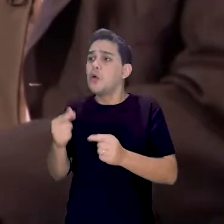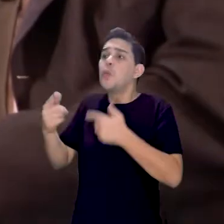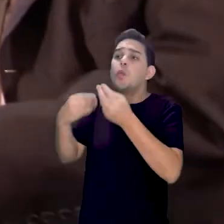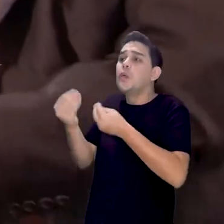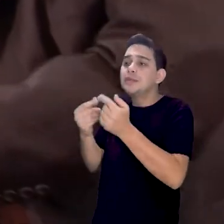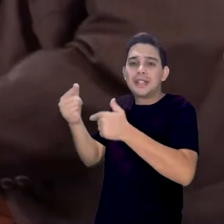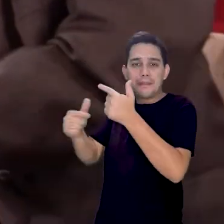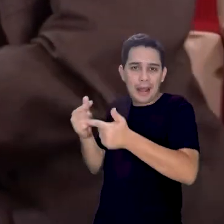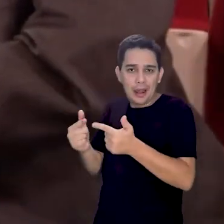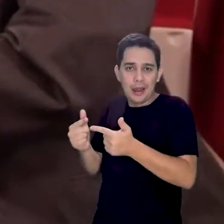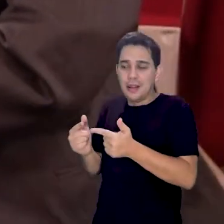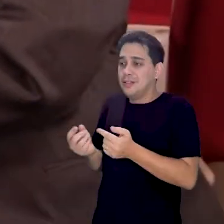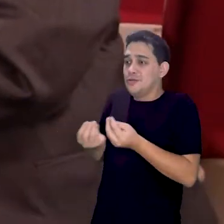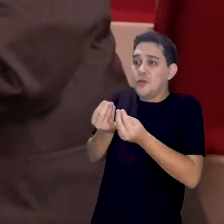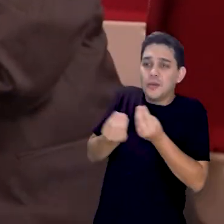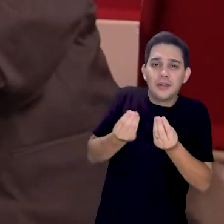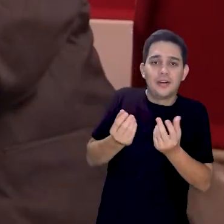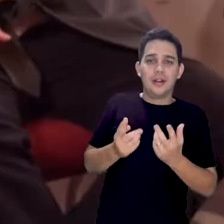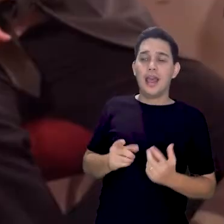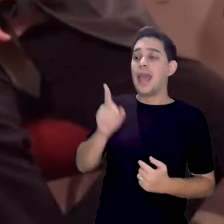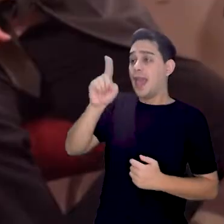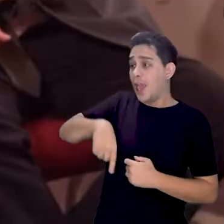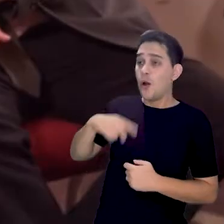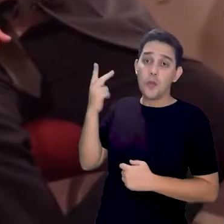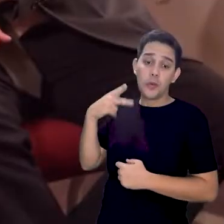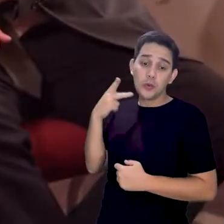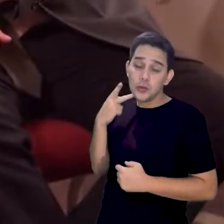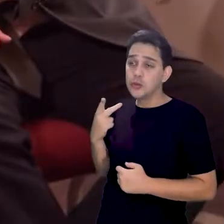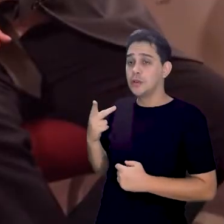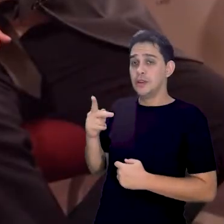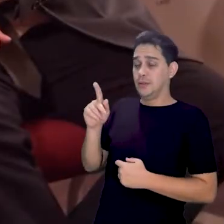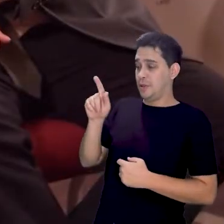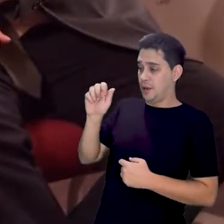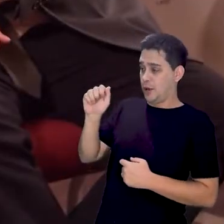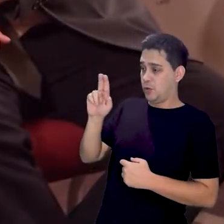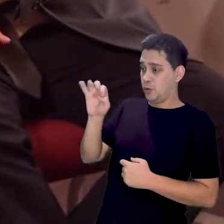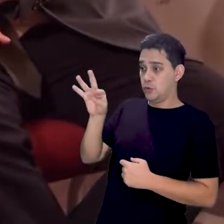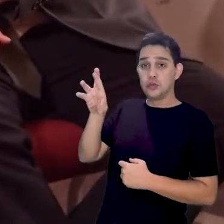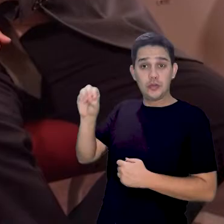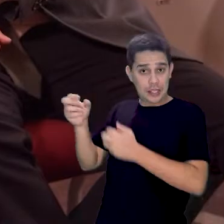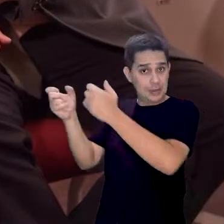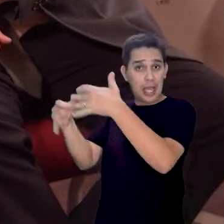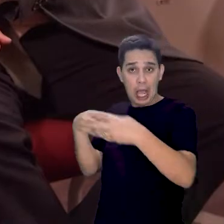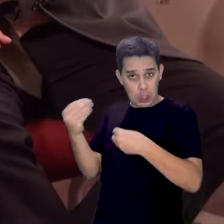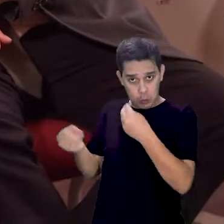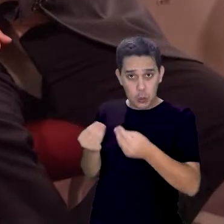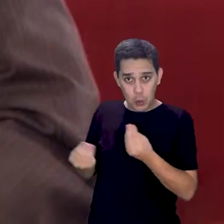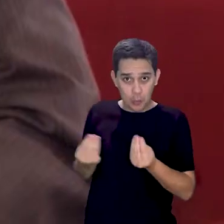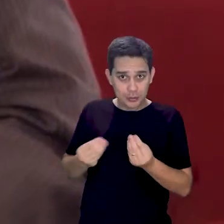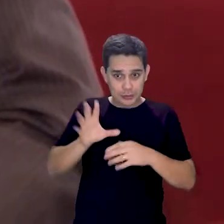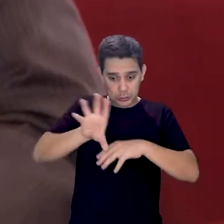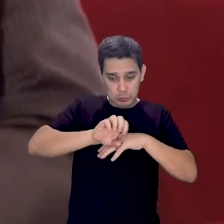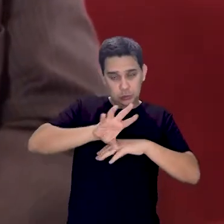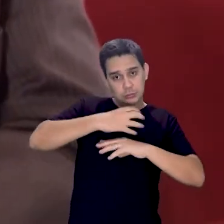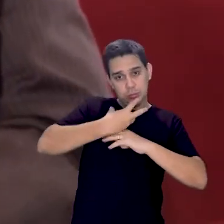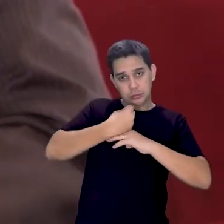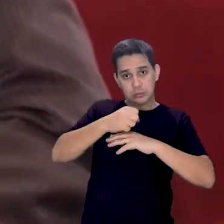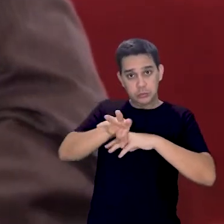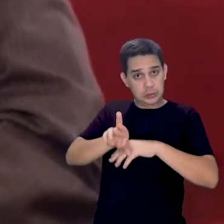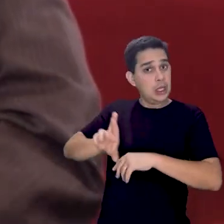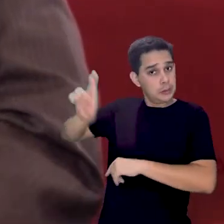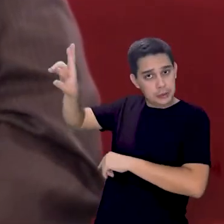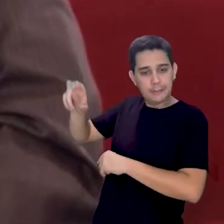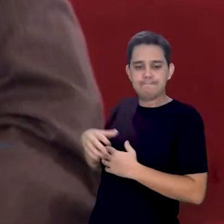do MPRJ, o Procurador de Justiça, Augusto Viana Lopes. Olá, doutor Augusto, seja muito bem-vindo ao MP Cidadão. Obrigado,